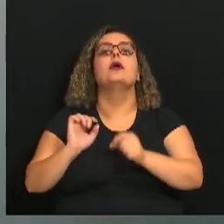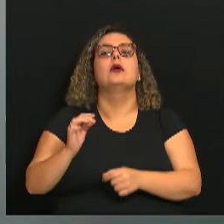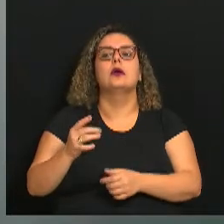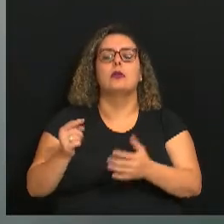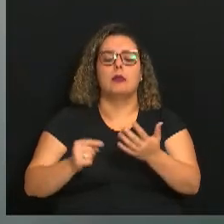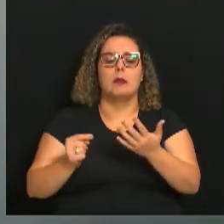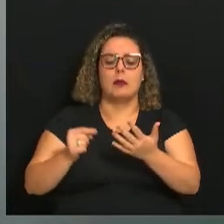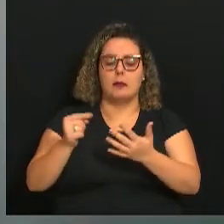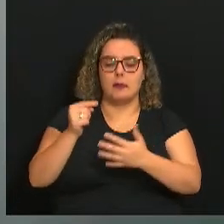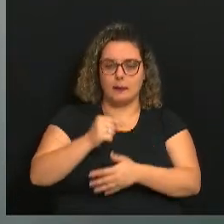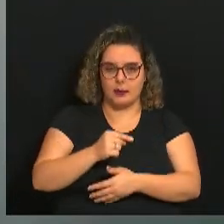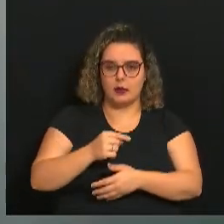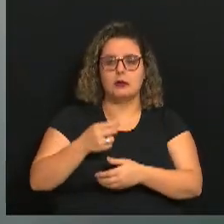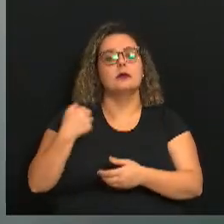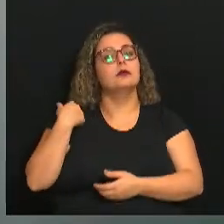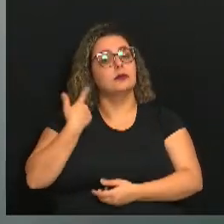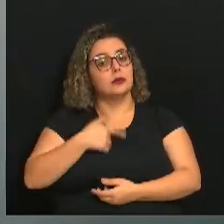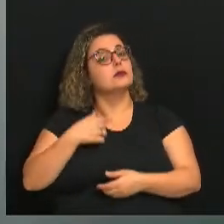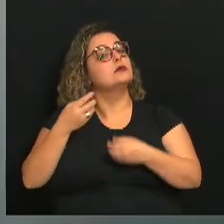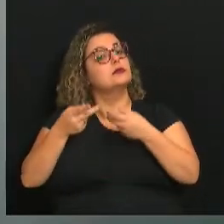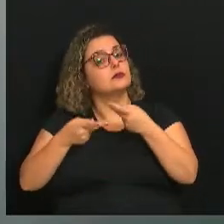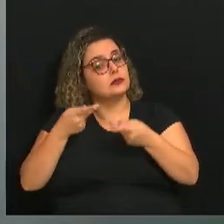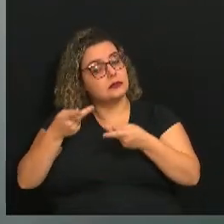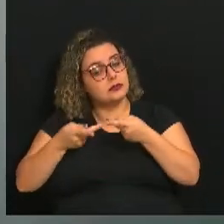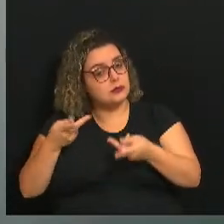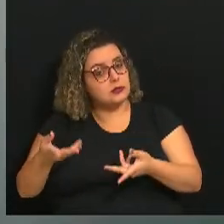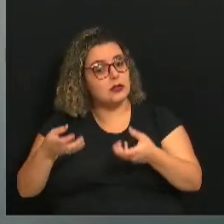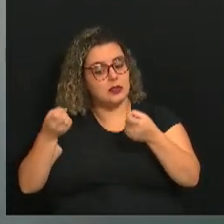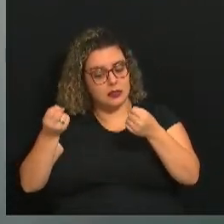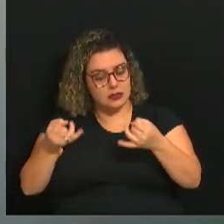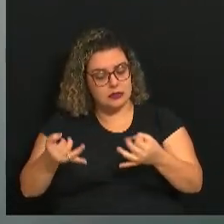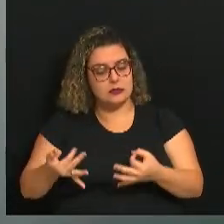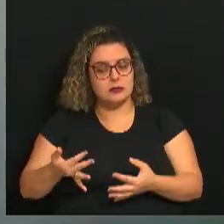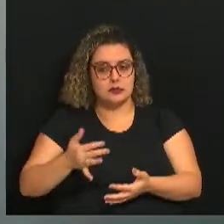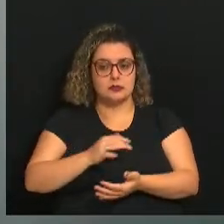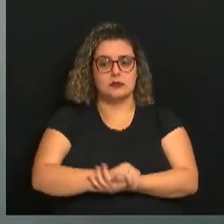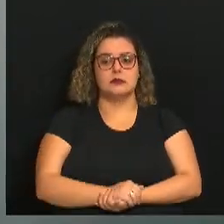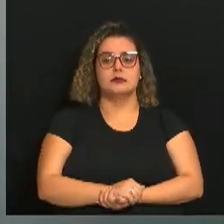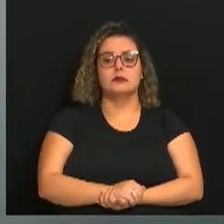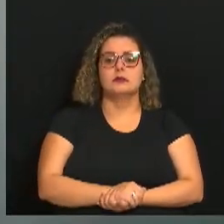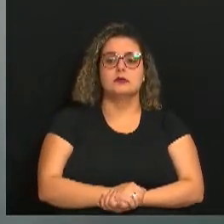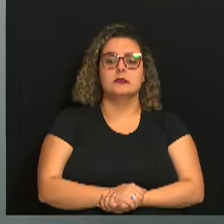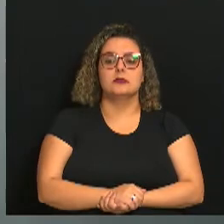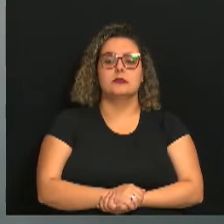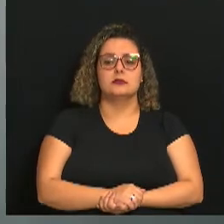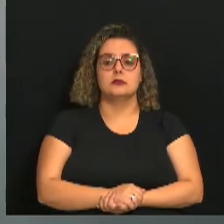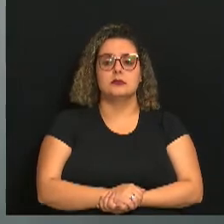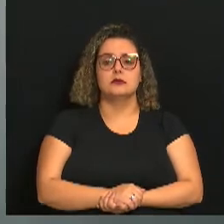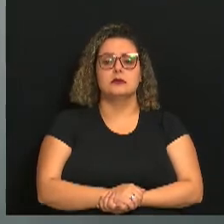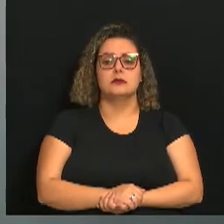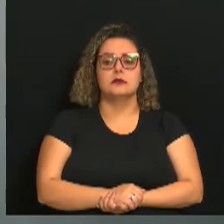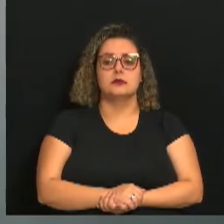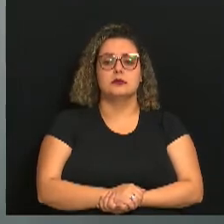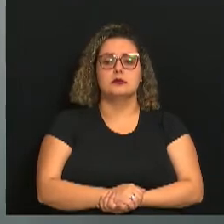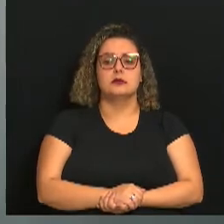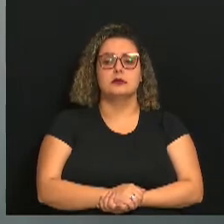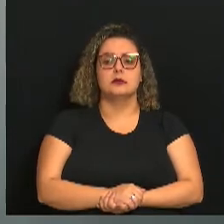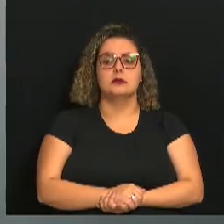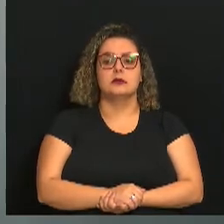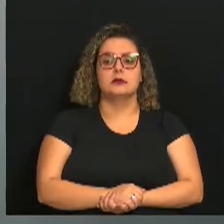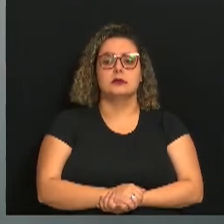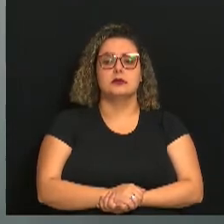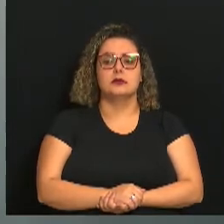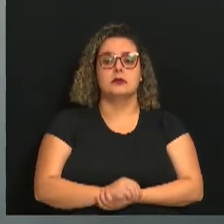isso, a gente dá clareza dessa informação. E, finalmente, em relação à saída da empresa da